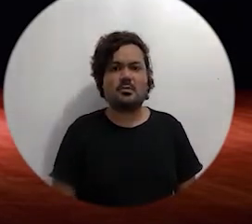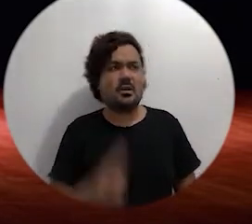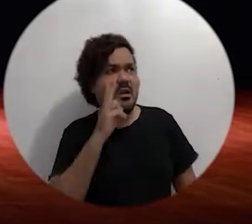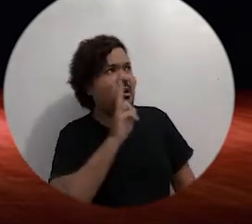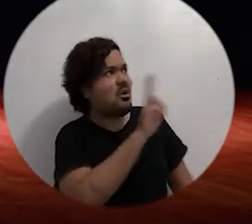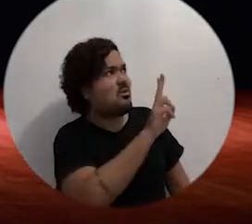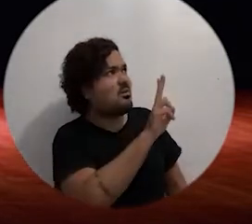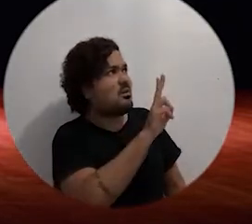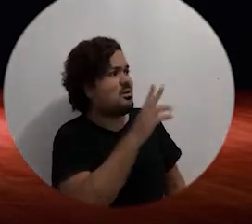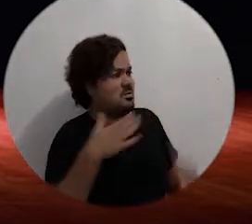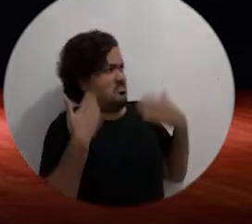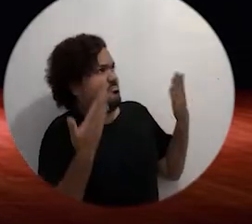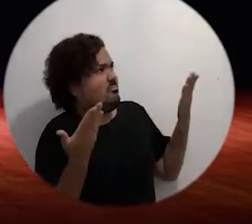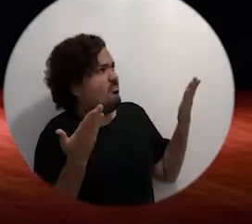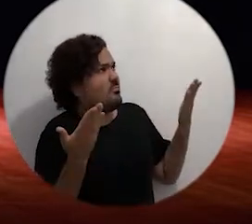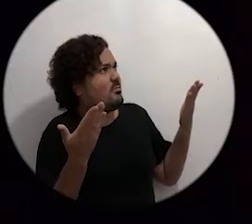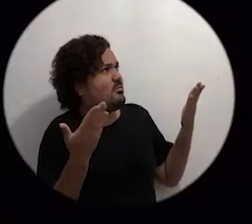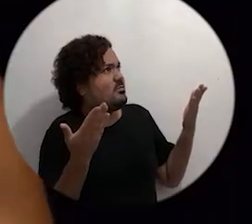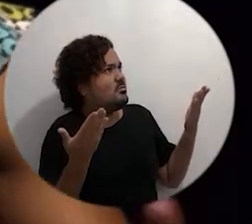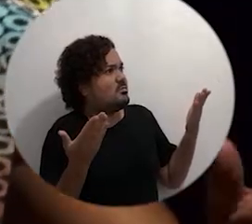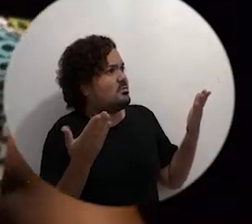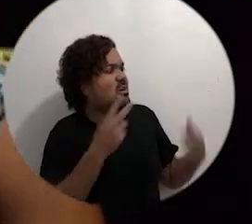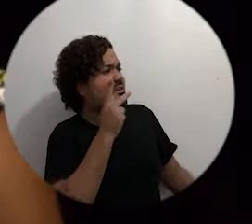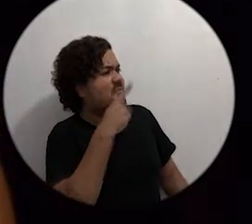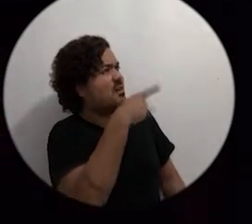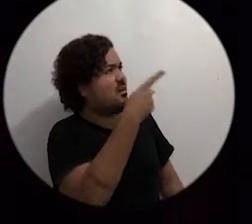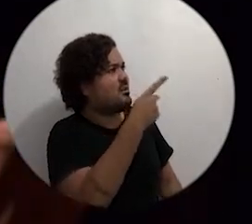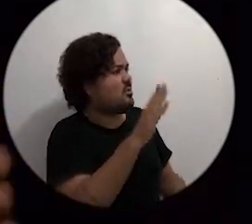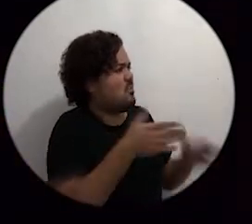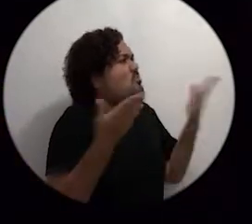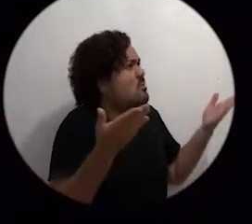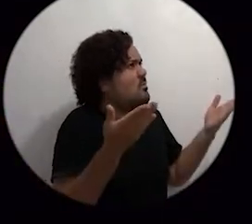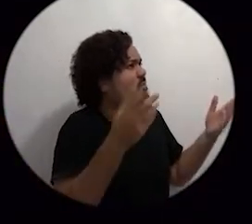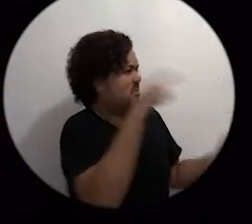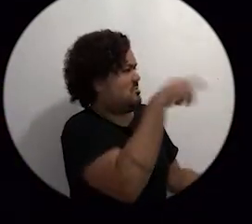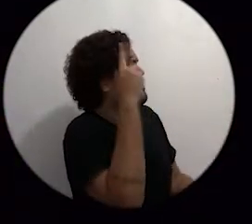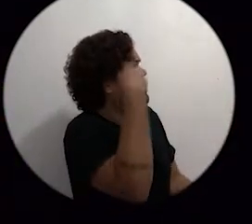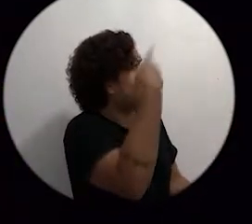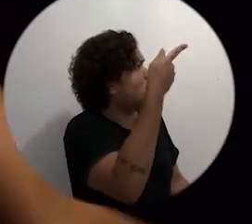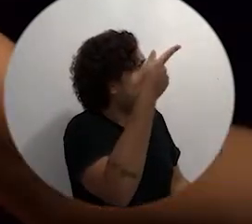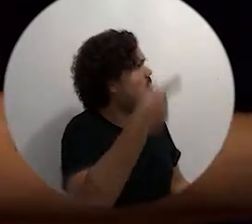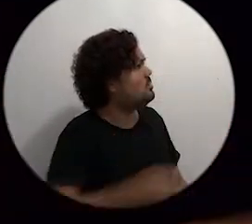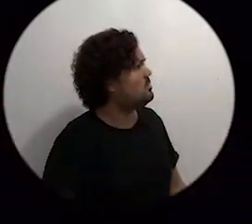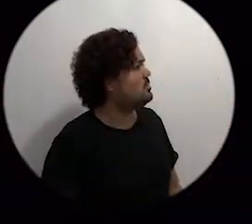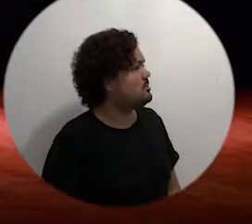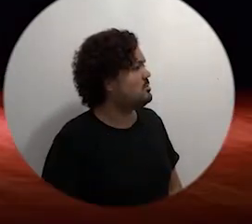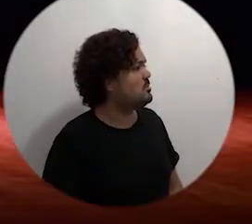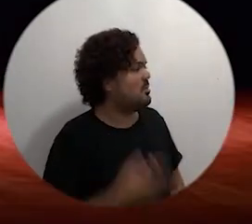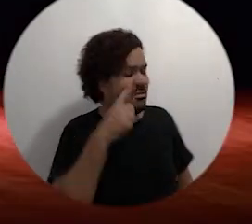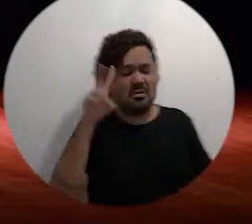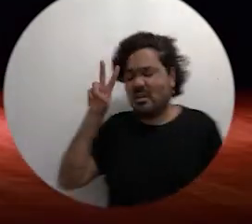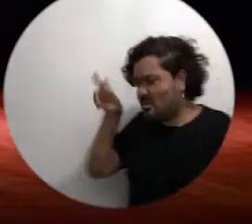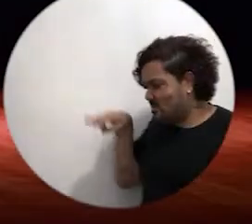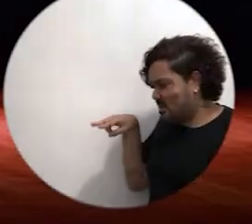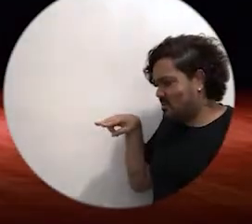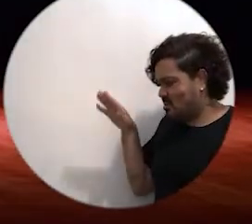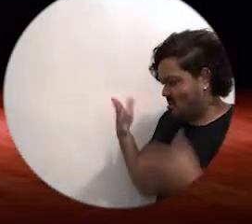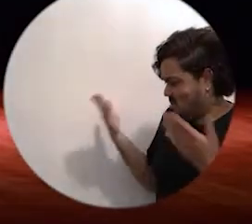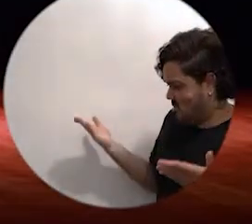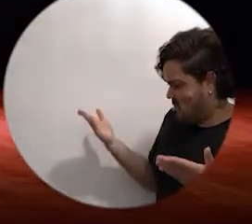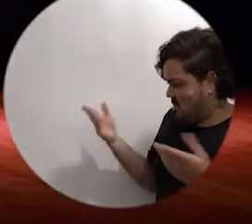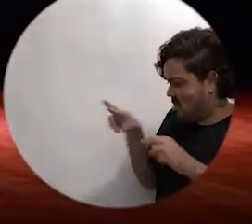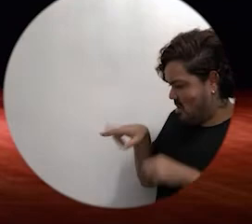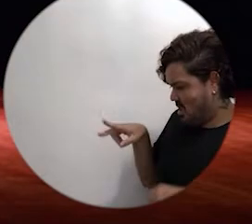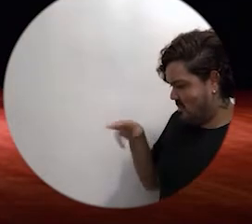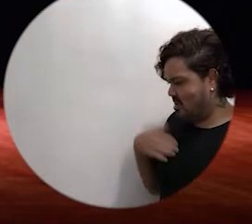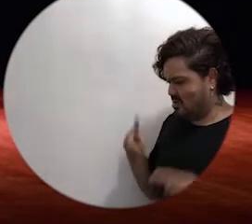Olhei pra ele assim, meio assustado, né? Falei, qual foi, mano? Tá ficando maluco? Aí ele olhou pra mim. Ué, mano, tá